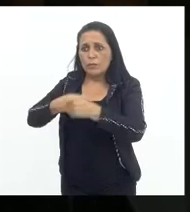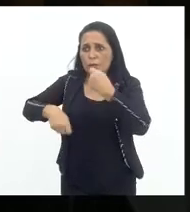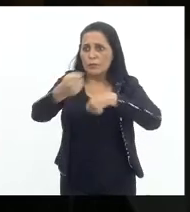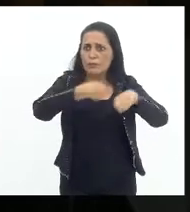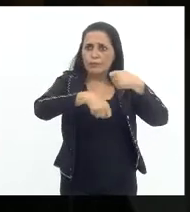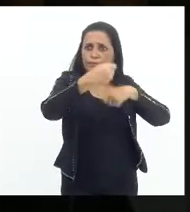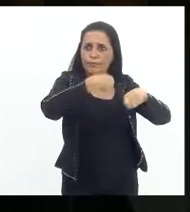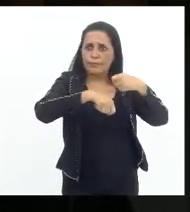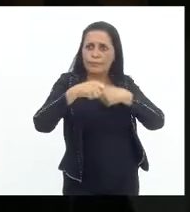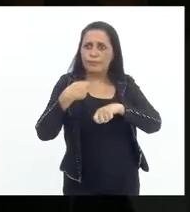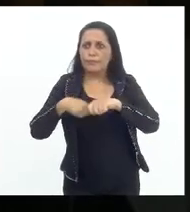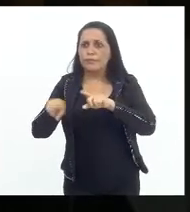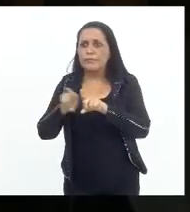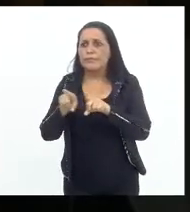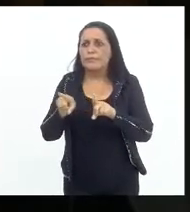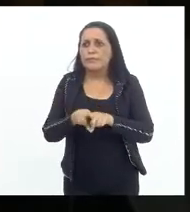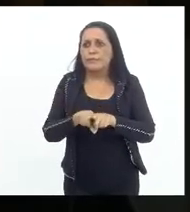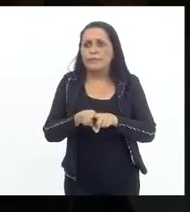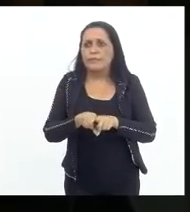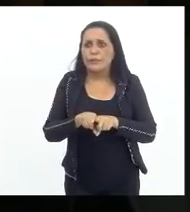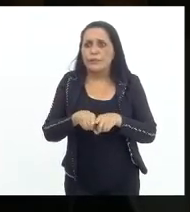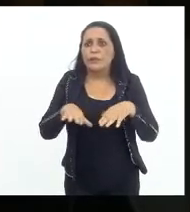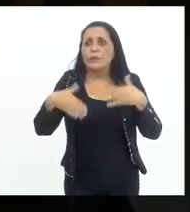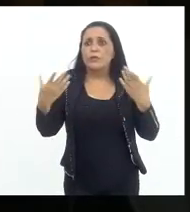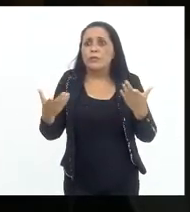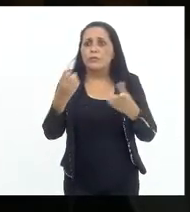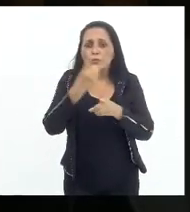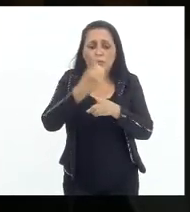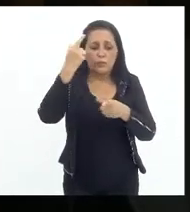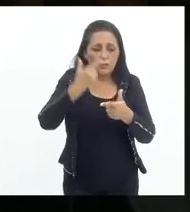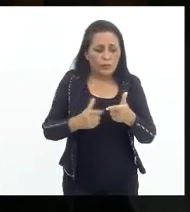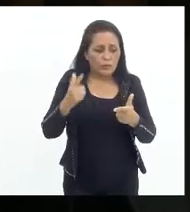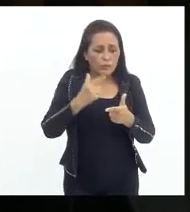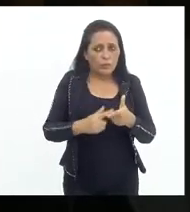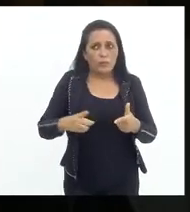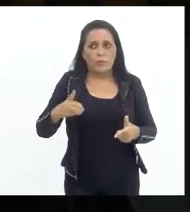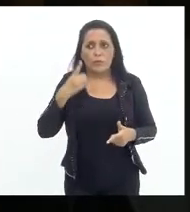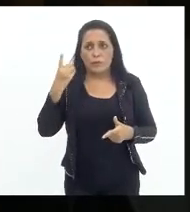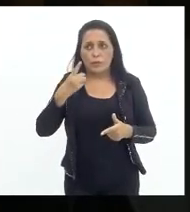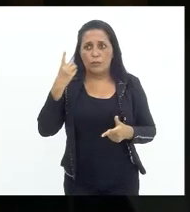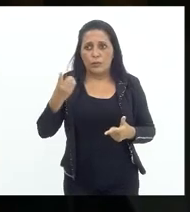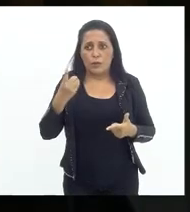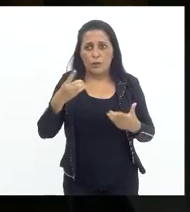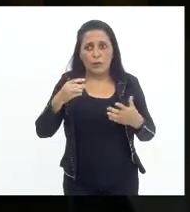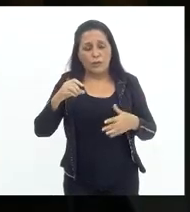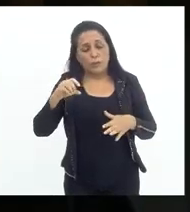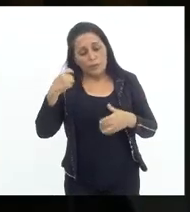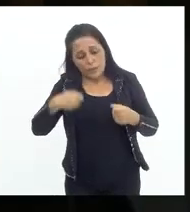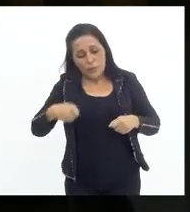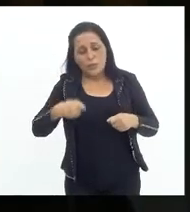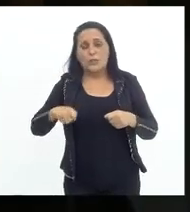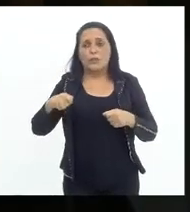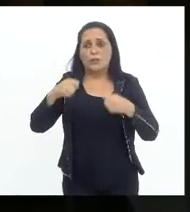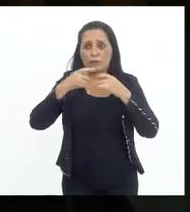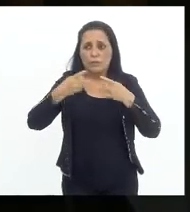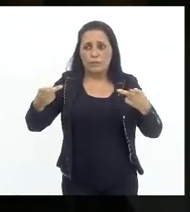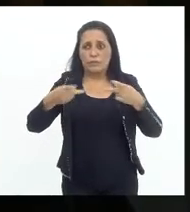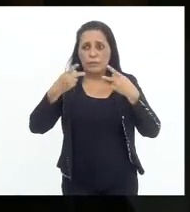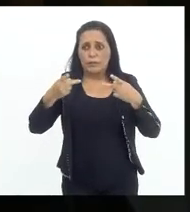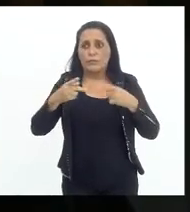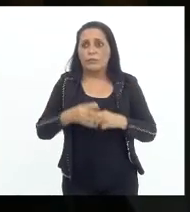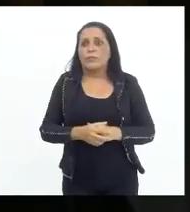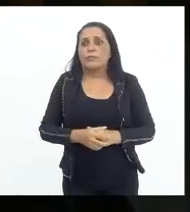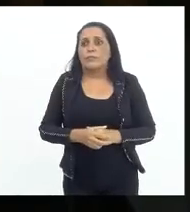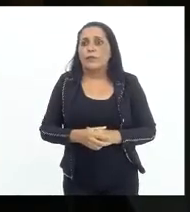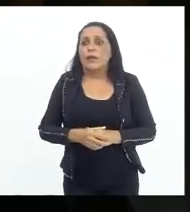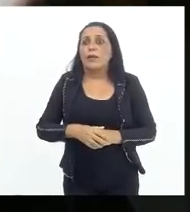não tem que ter Deputado nessa história anunciou o tempo todo não governa Deputado legisla A não ser que esteja licenciado por Fernando Mas quem tem